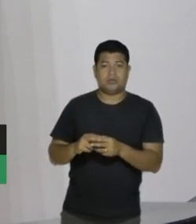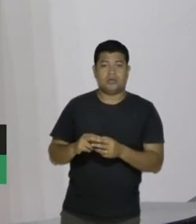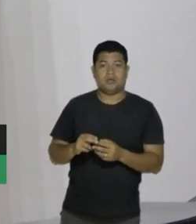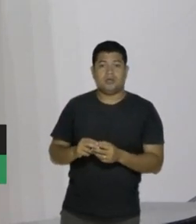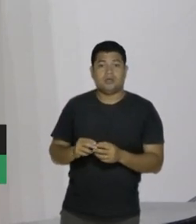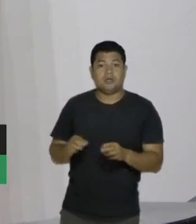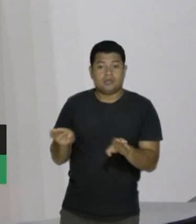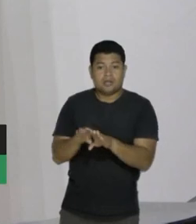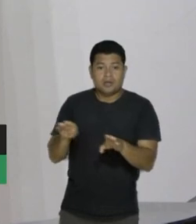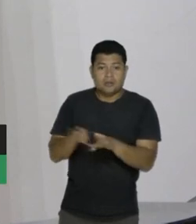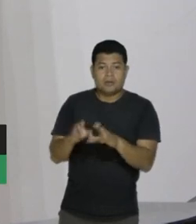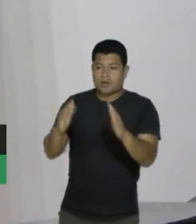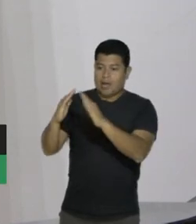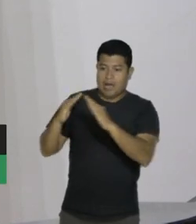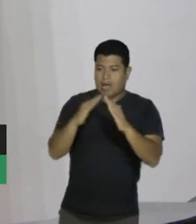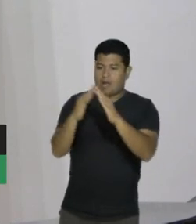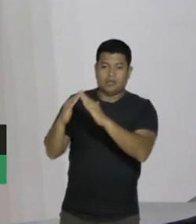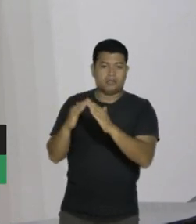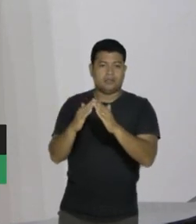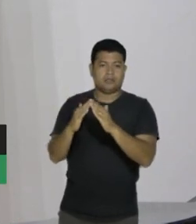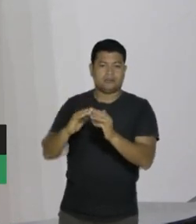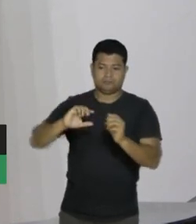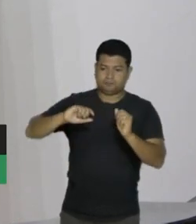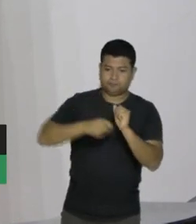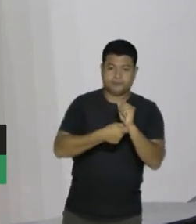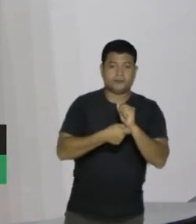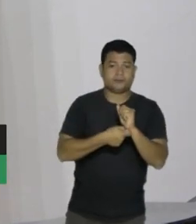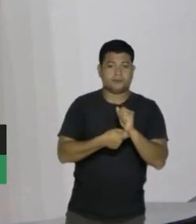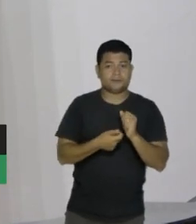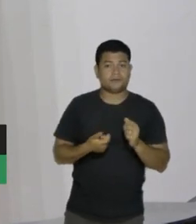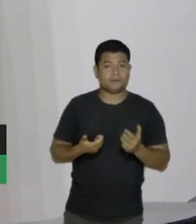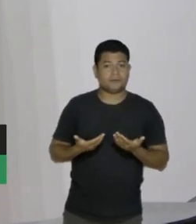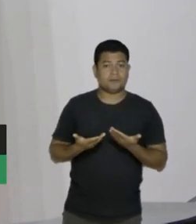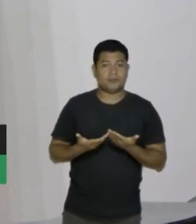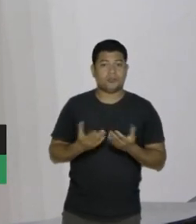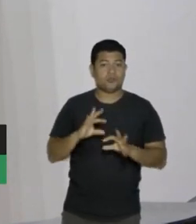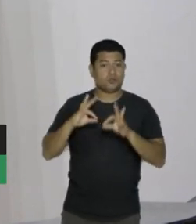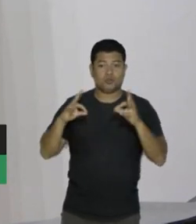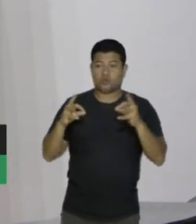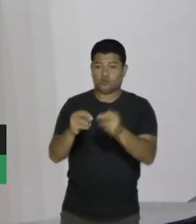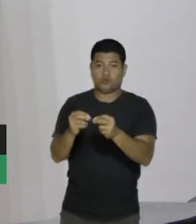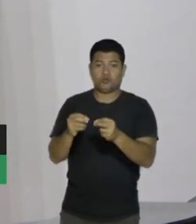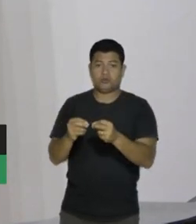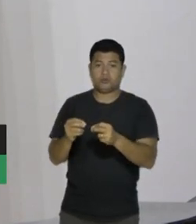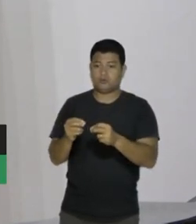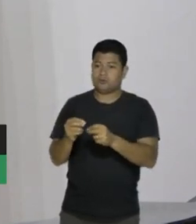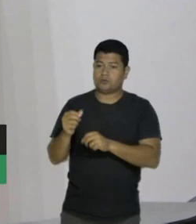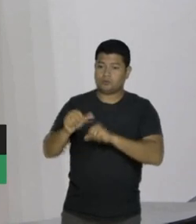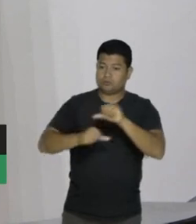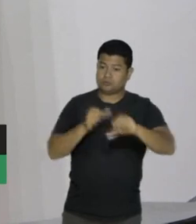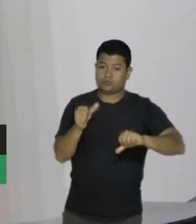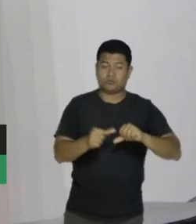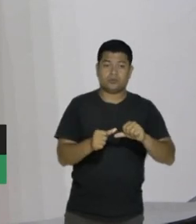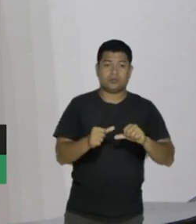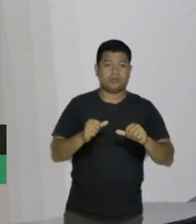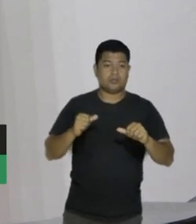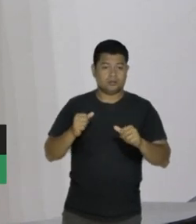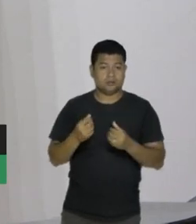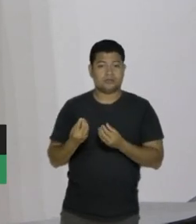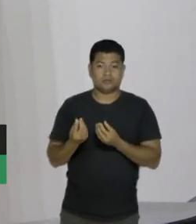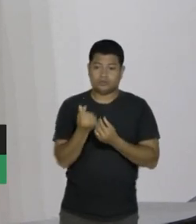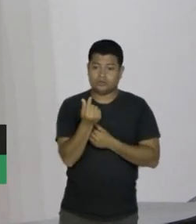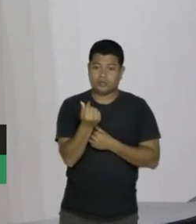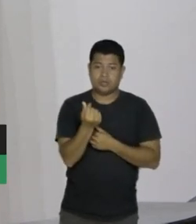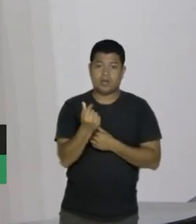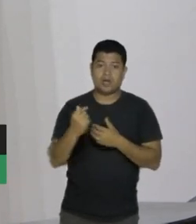isso todo esse o produto né dessas apreensões depois é revertido ao tesouro do Estado então